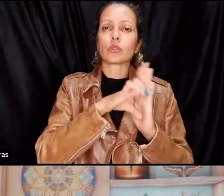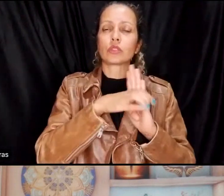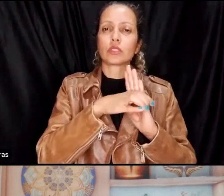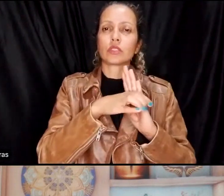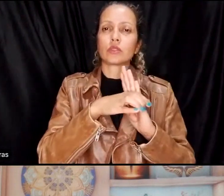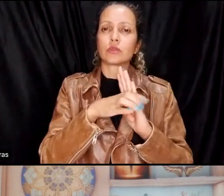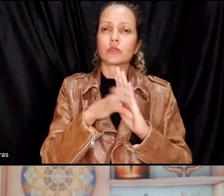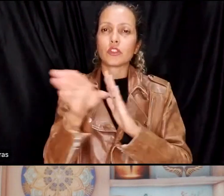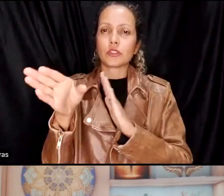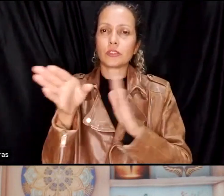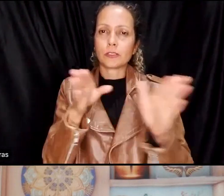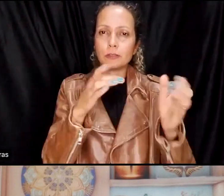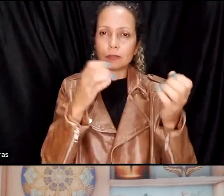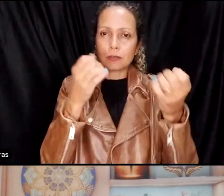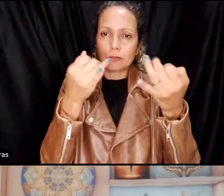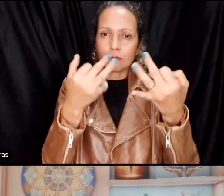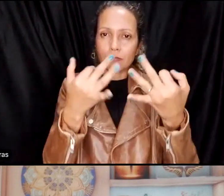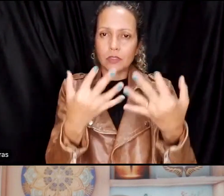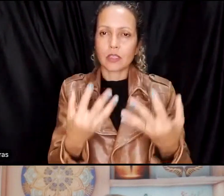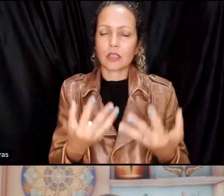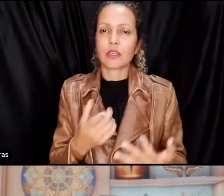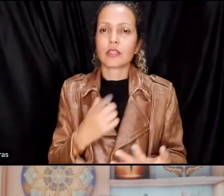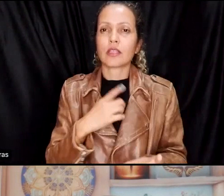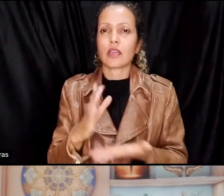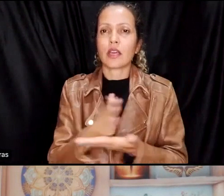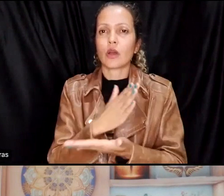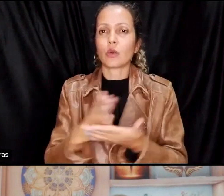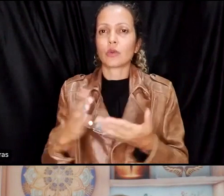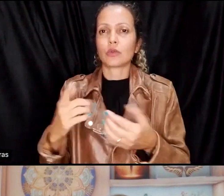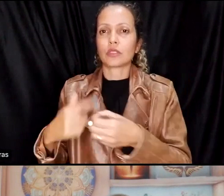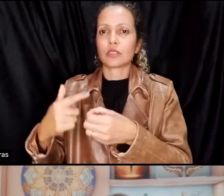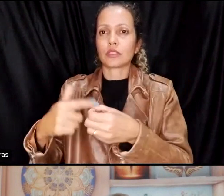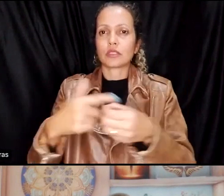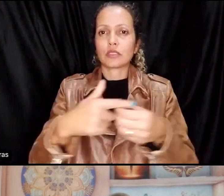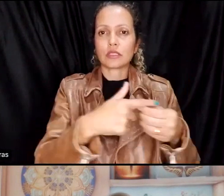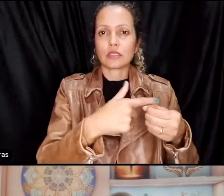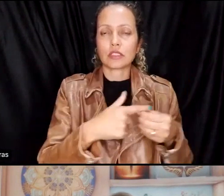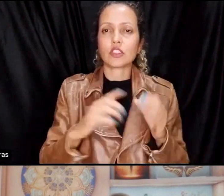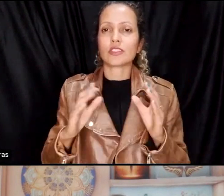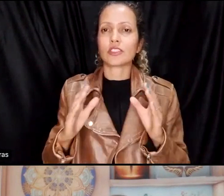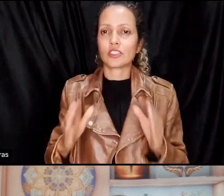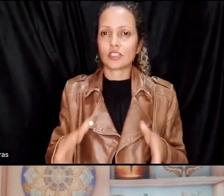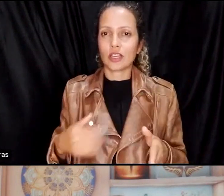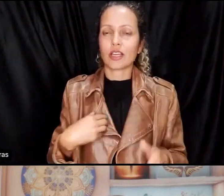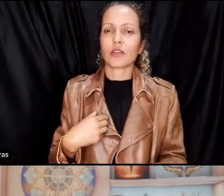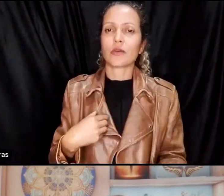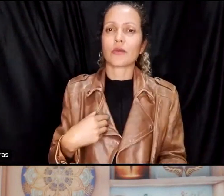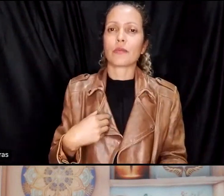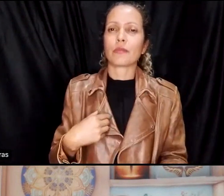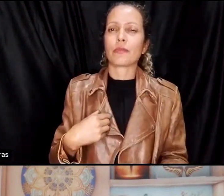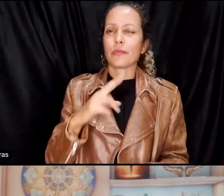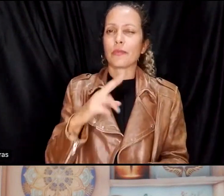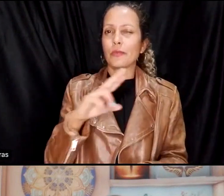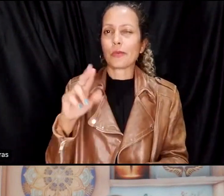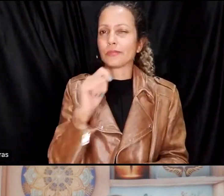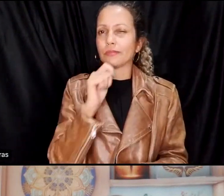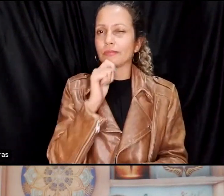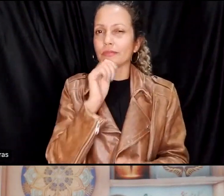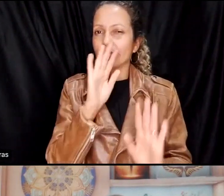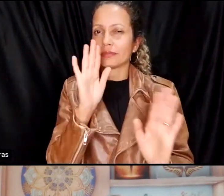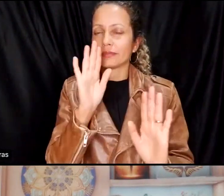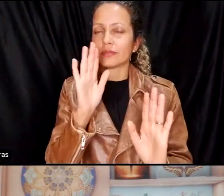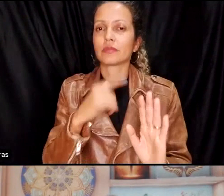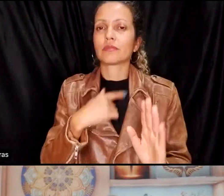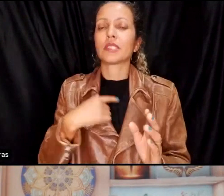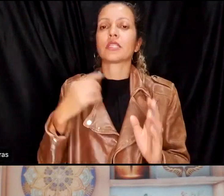Tem municípios, eu não vou falar o nome, mas eu já presenciei isso, que acham, tem criança surda, vamos